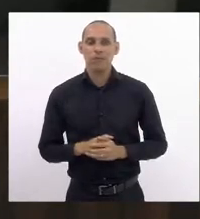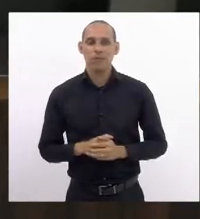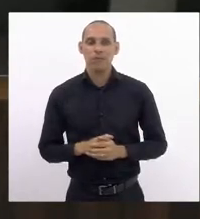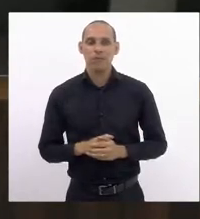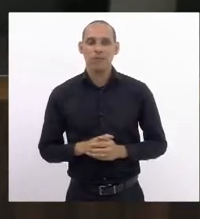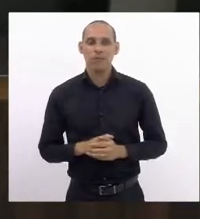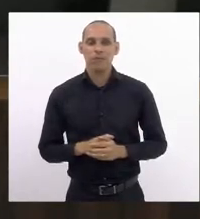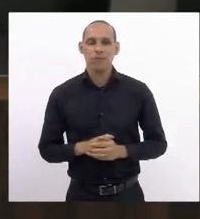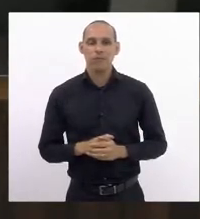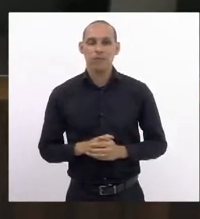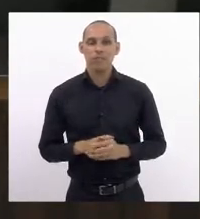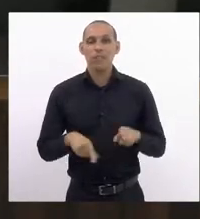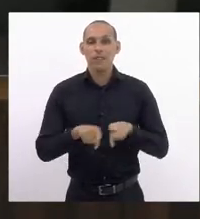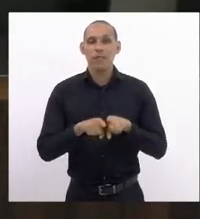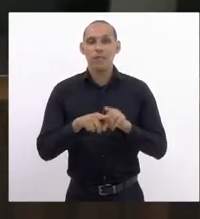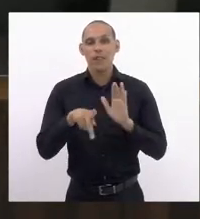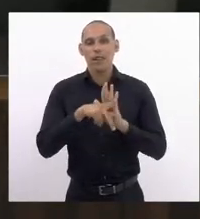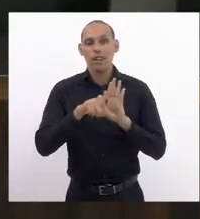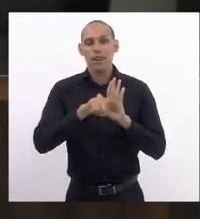E o projeto de lei